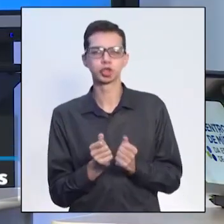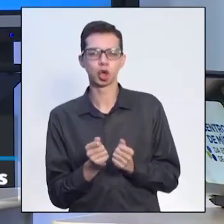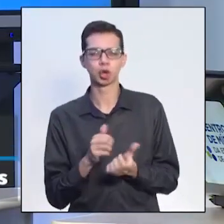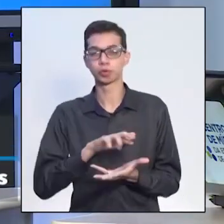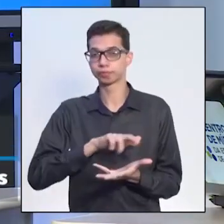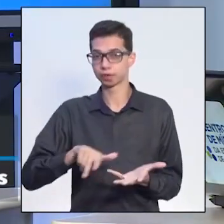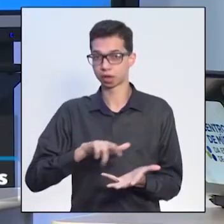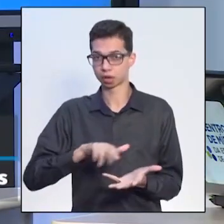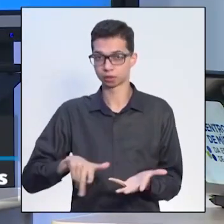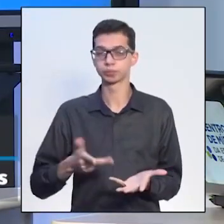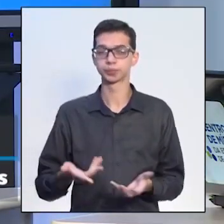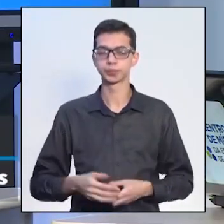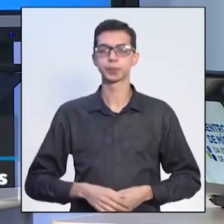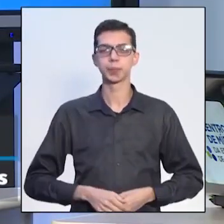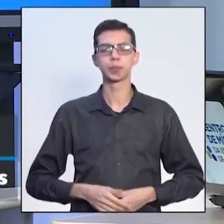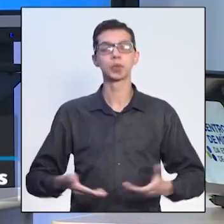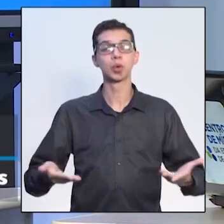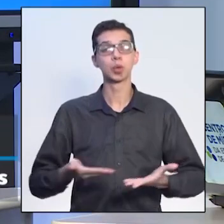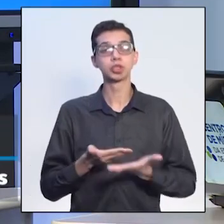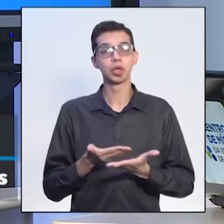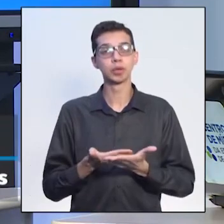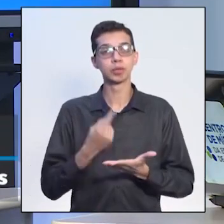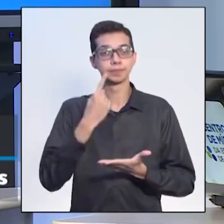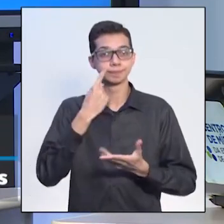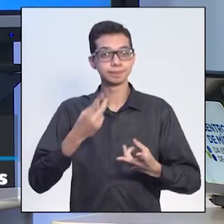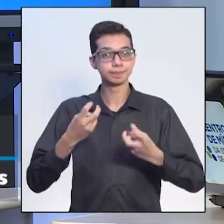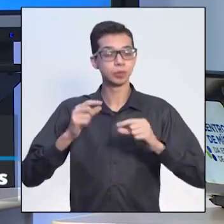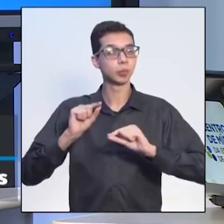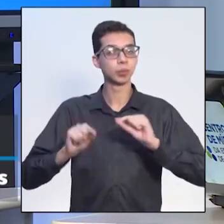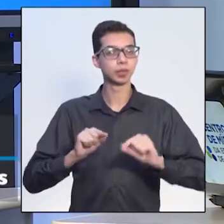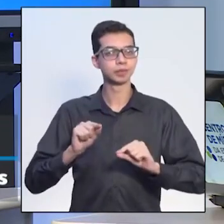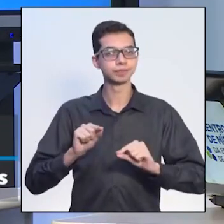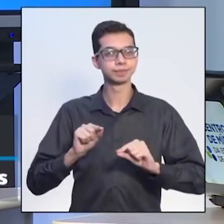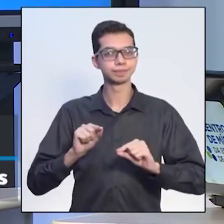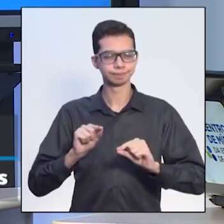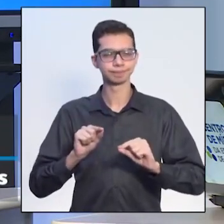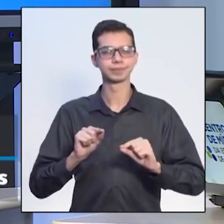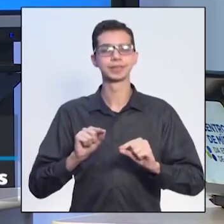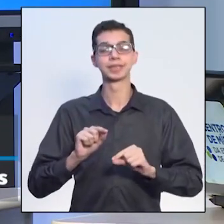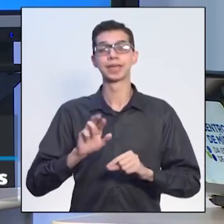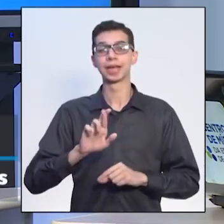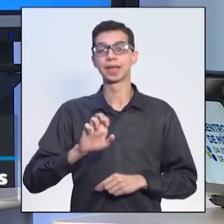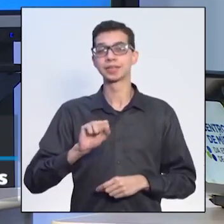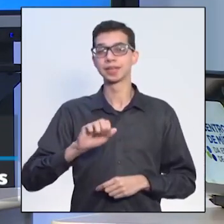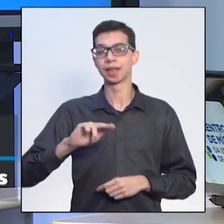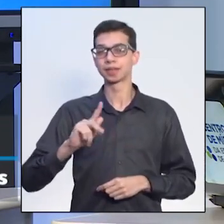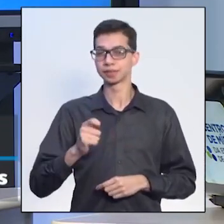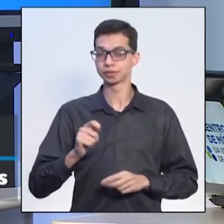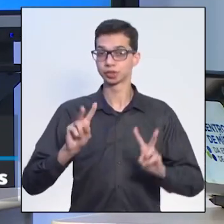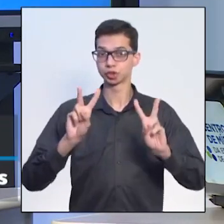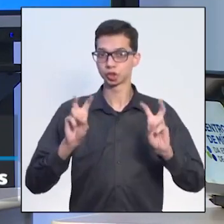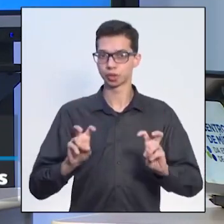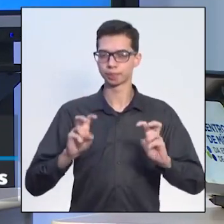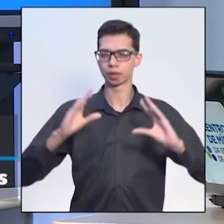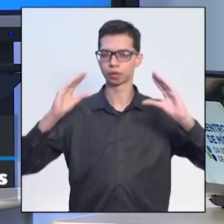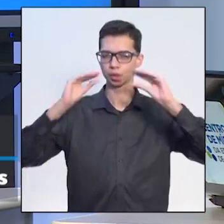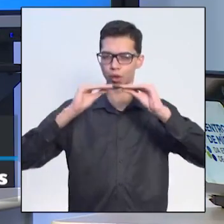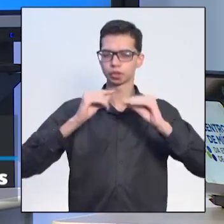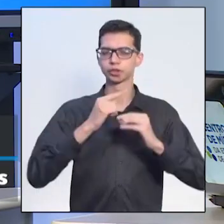aula de hoje, leremos uma resenha sobre o filme A Noite dos Mortos-Vivos. Então, vamos